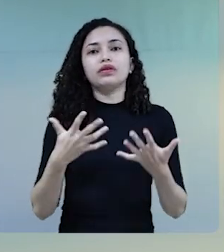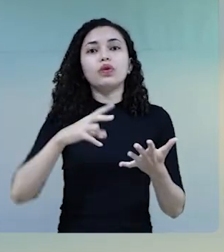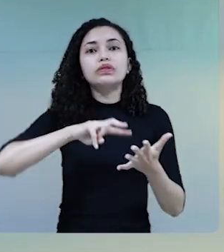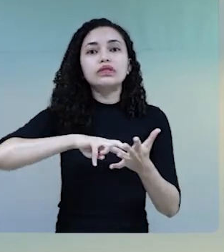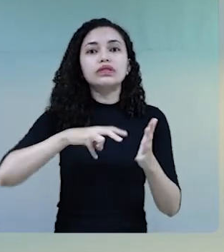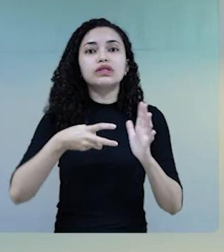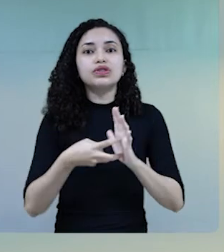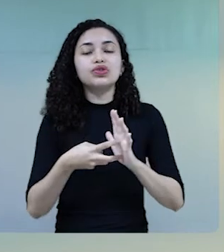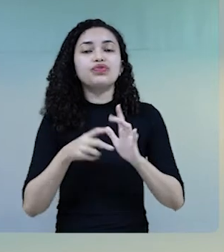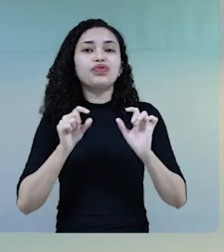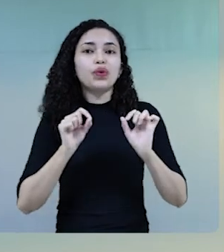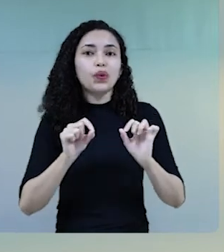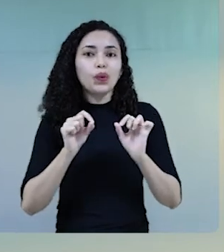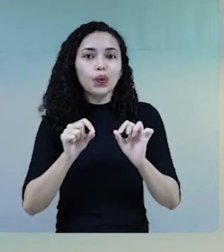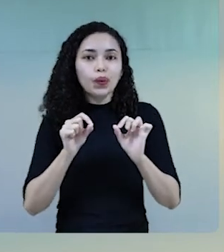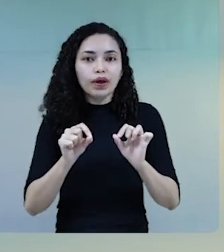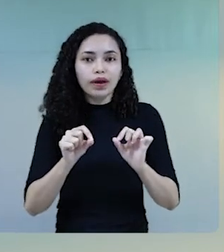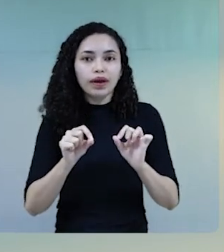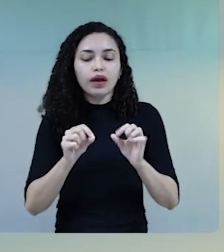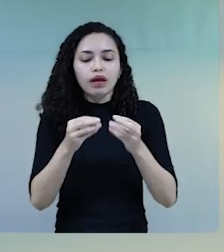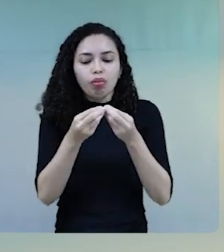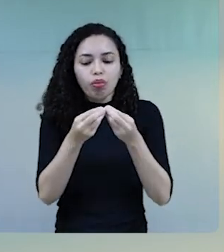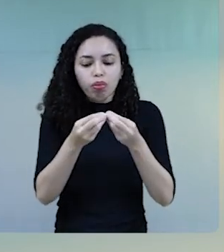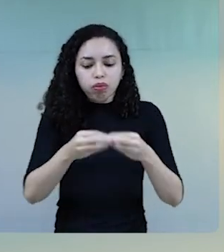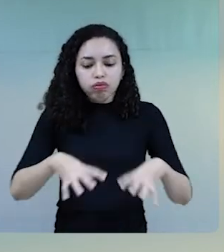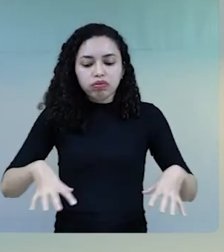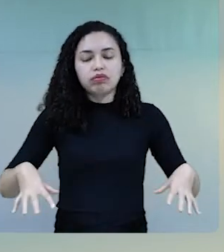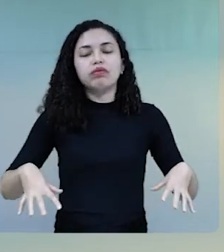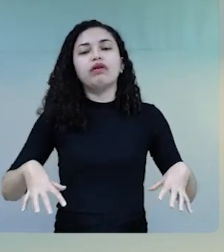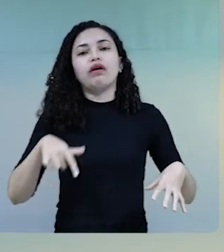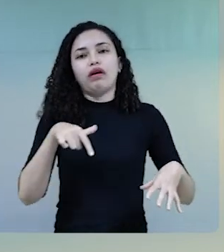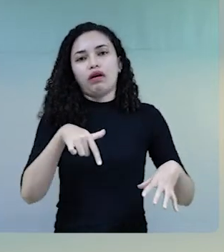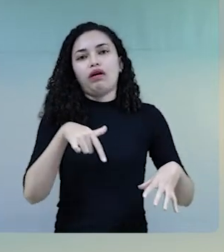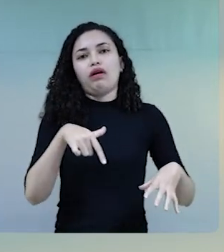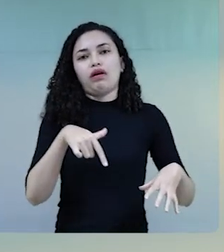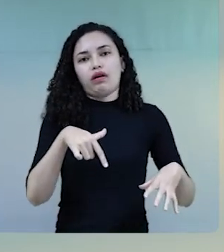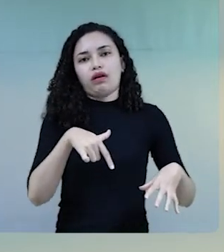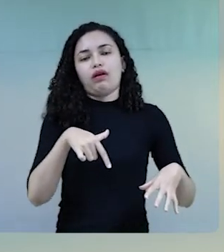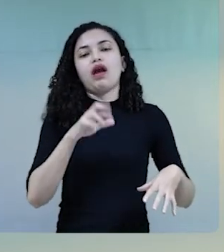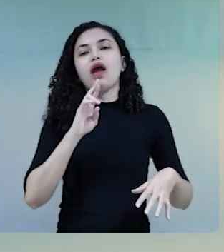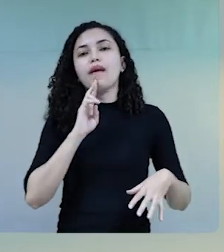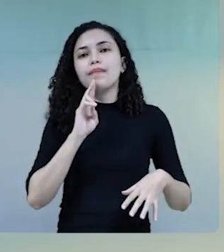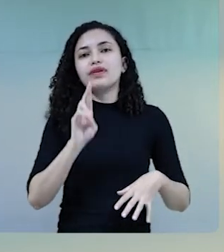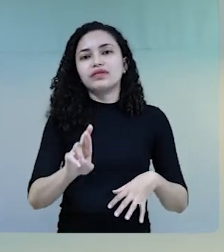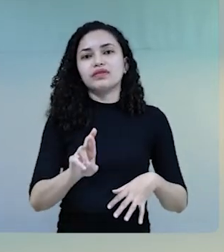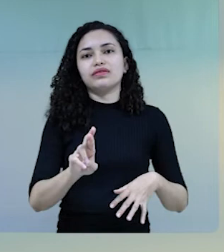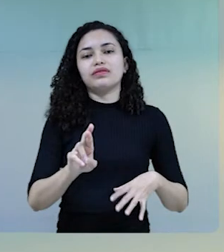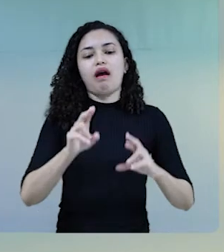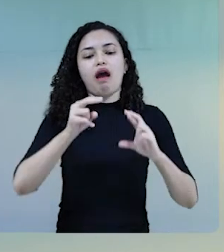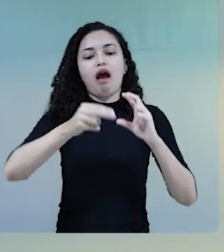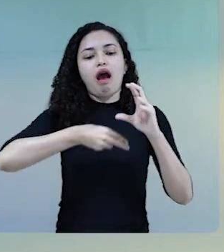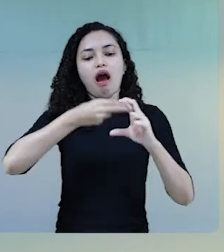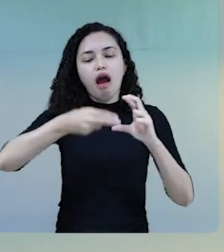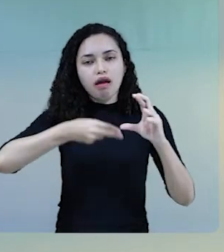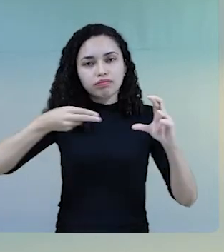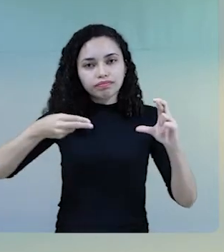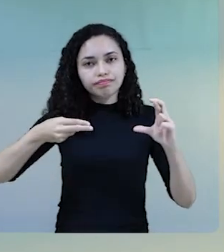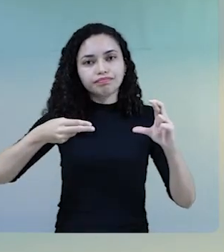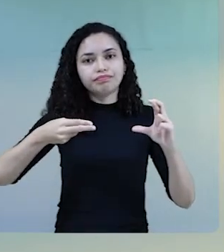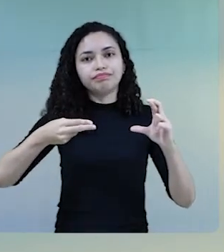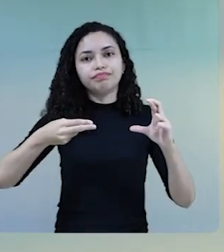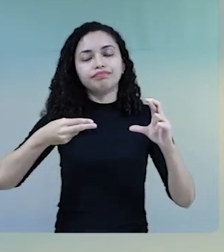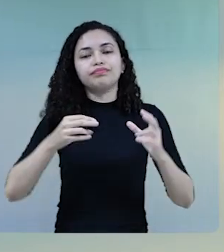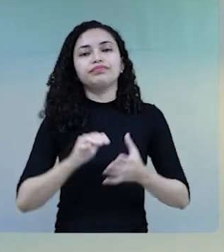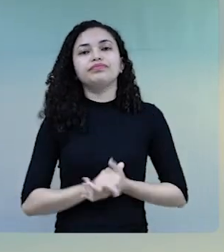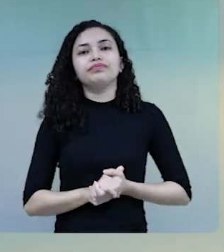ser dissipada o quê? Né? Nessa resistência, nessa representação de resistência que a gente faz dos componentes internos do teu gerador.